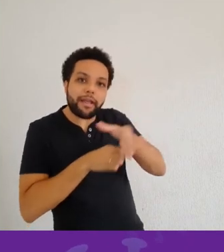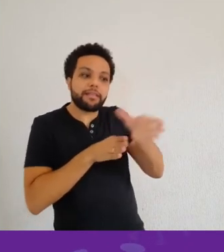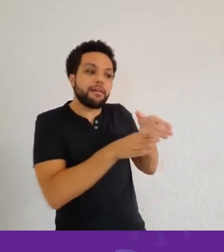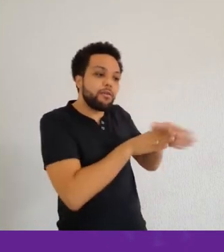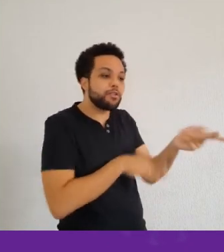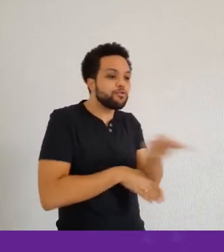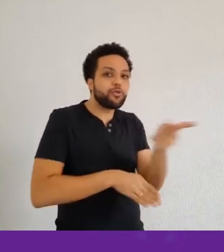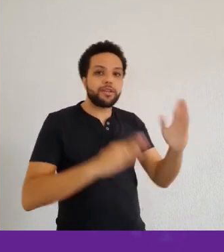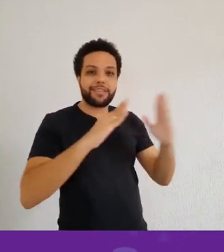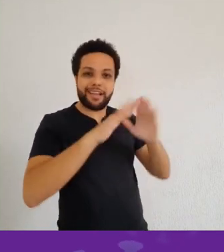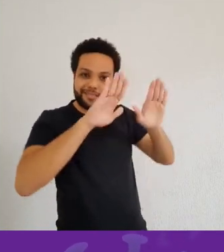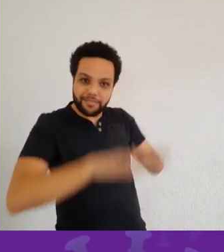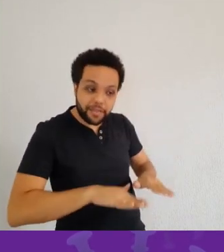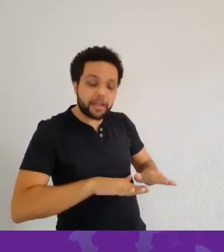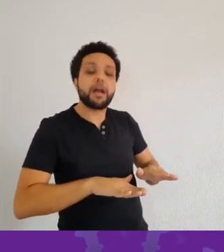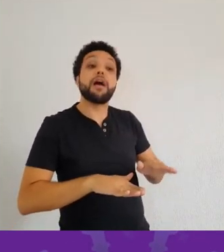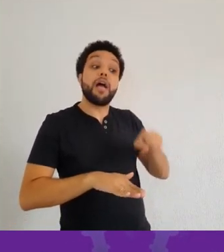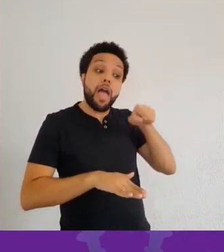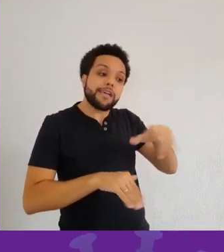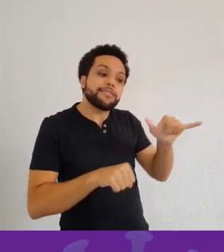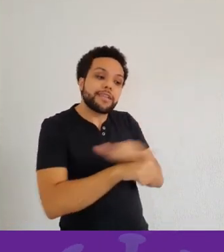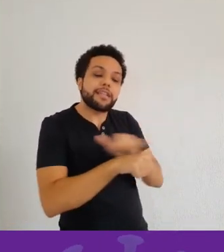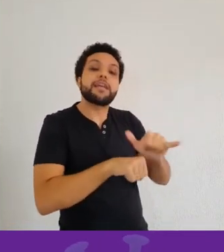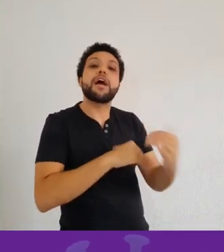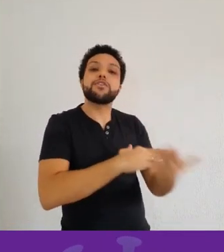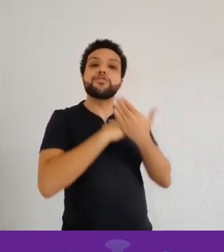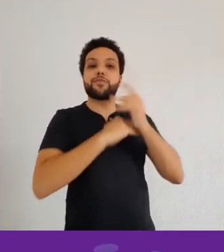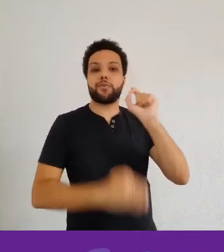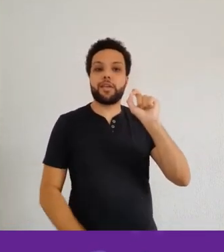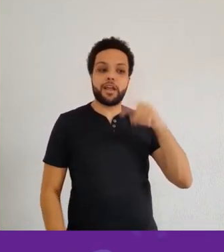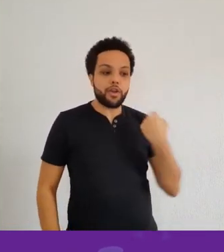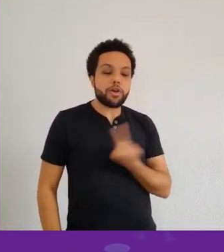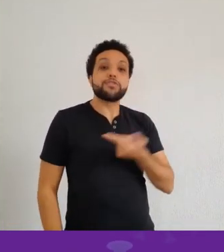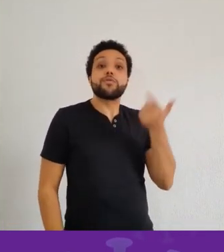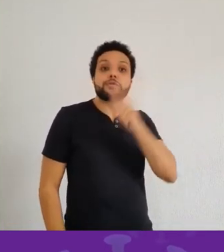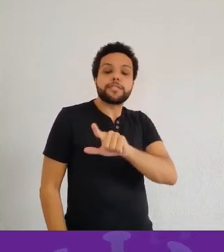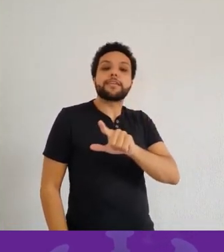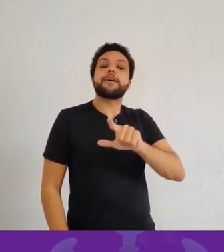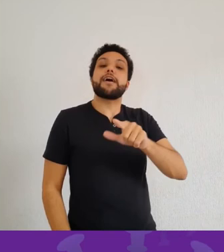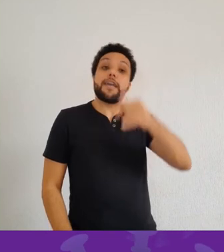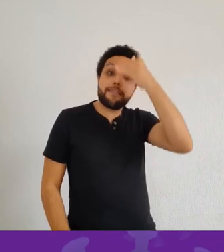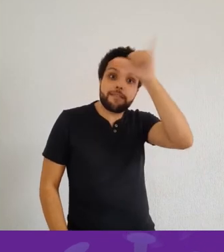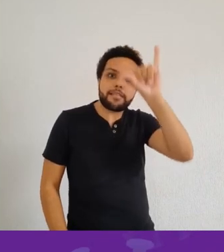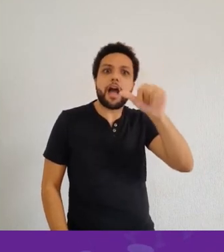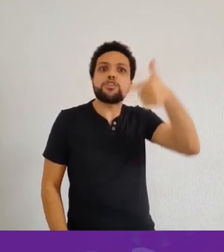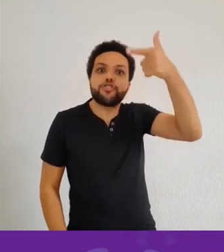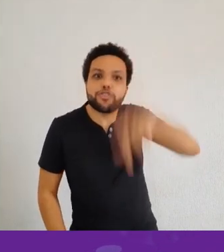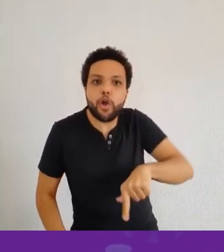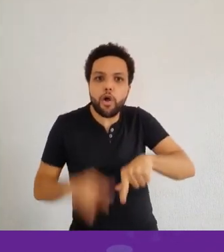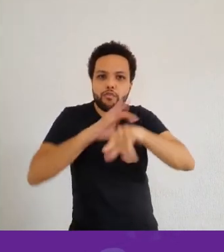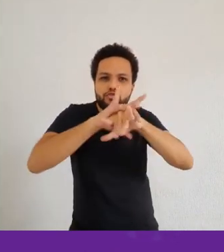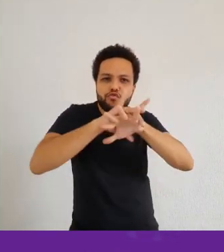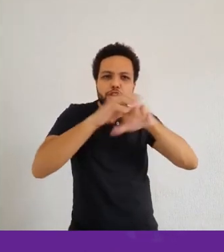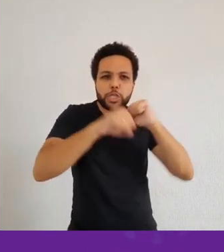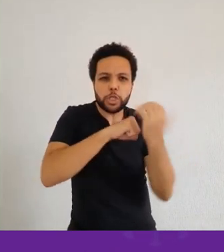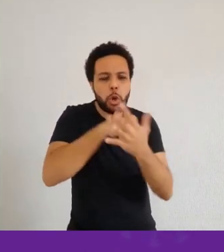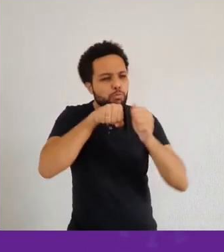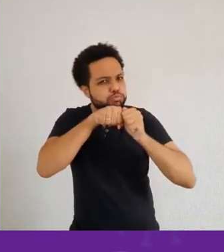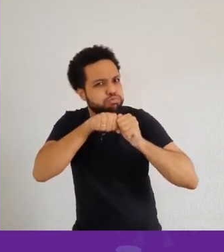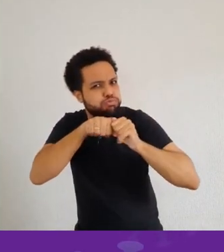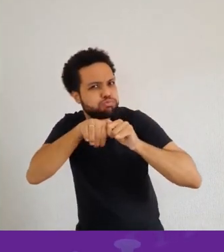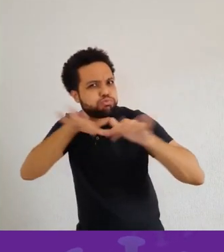e coisas semelhantes isso vai fazer com que nós consigamos conter qualquer surto da doença